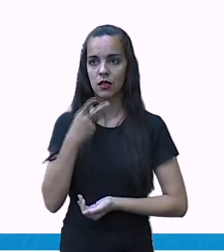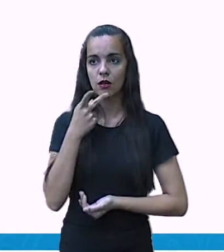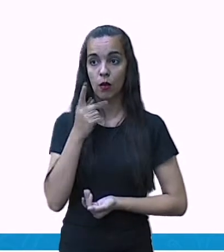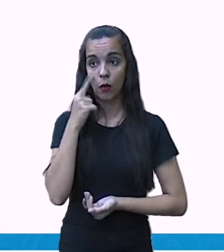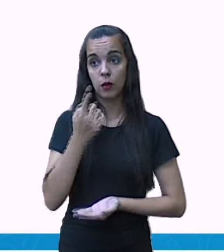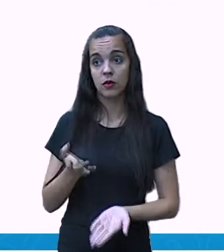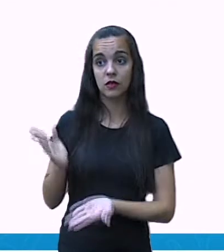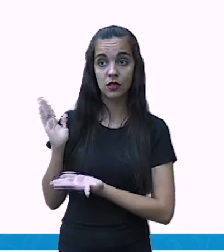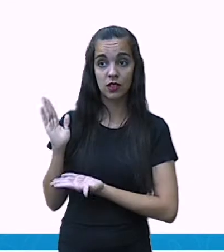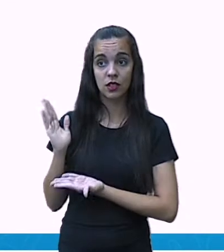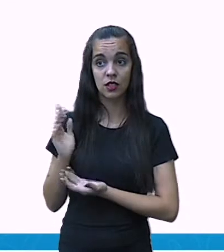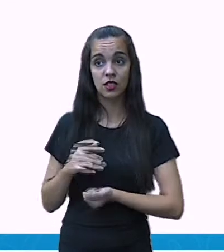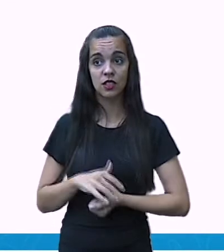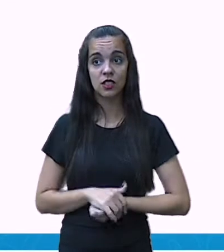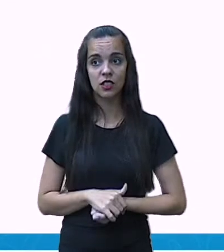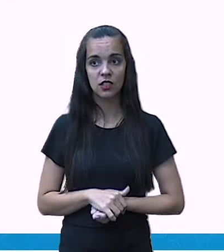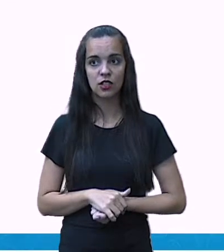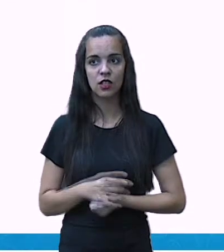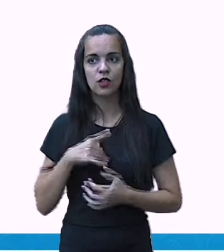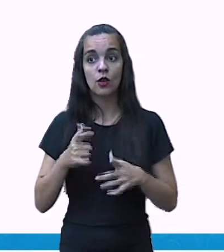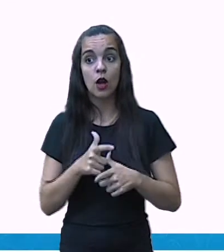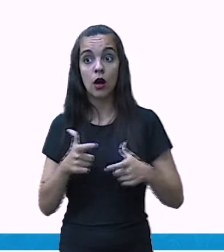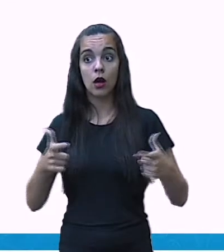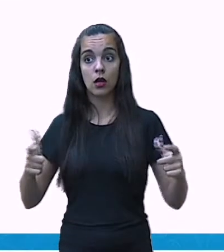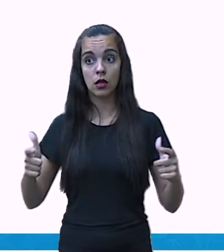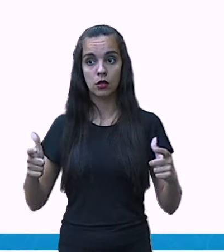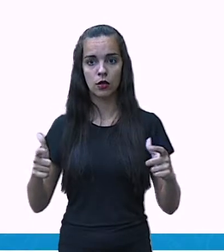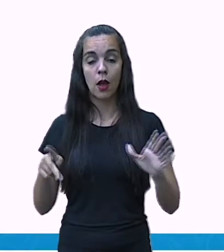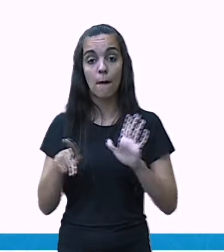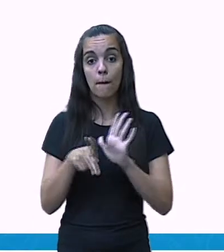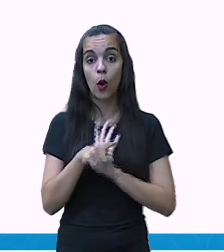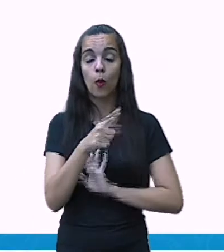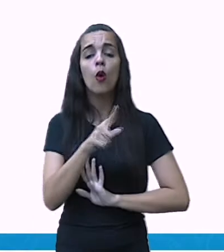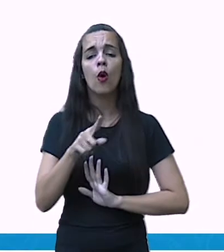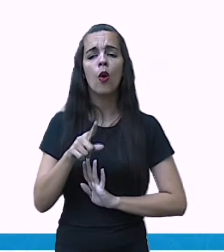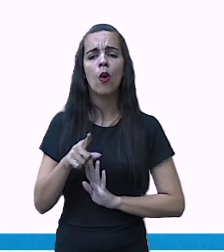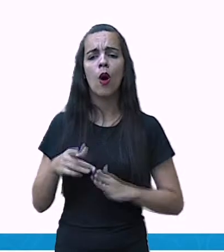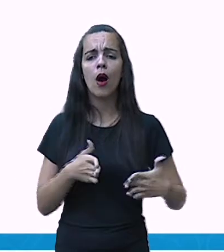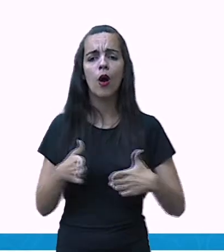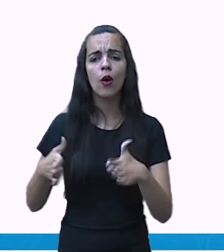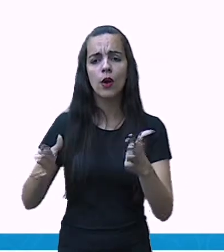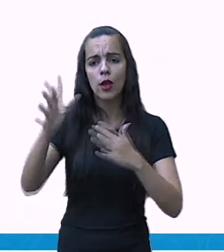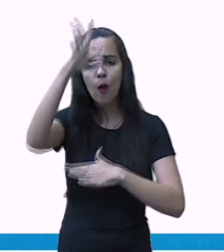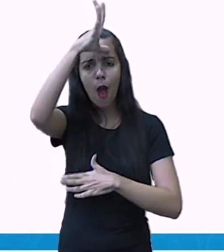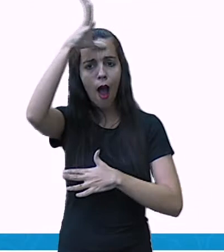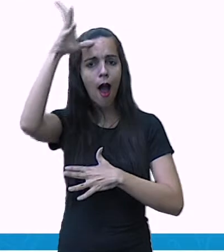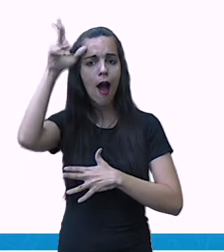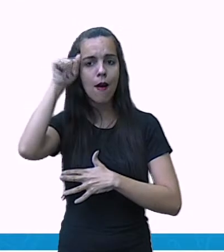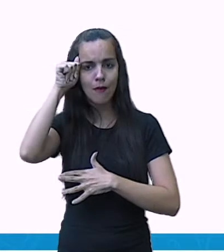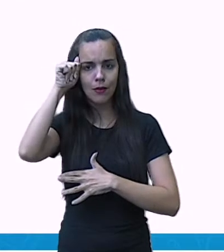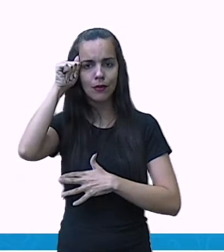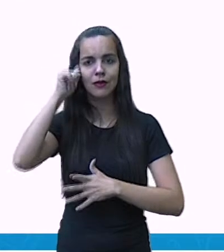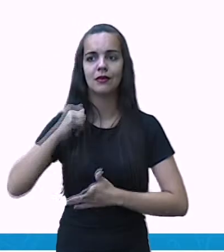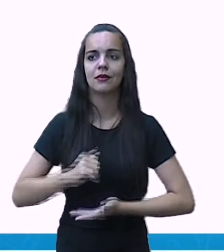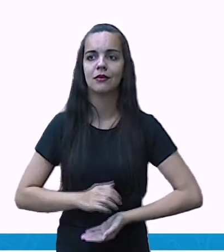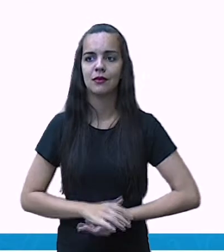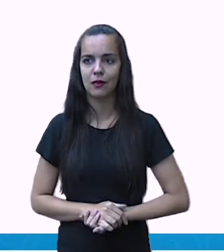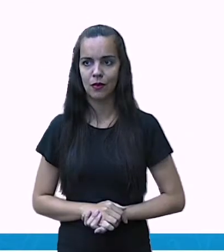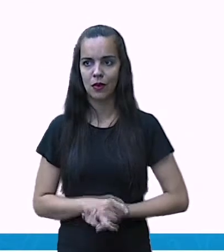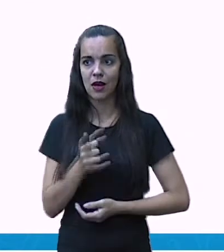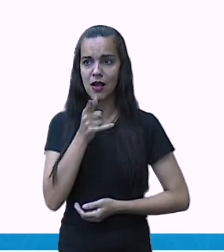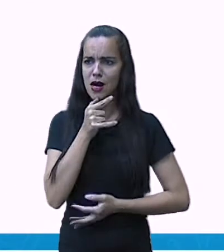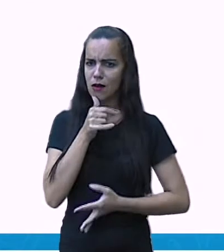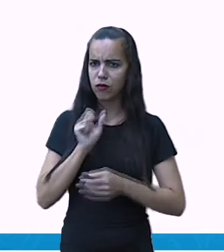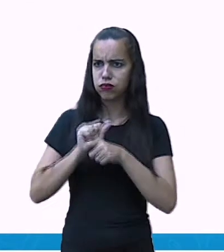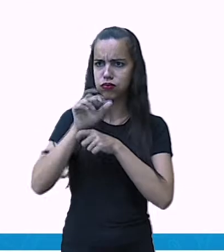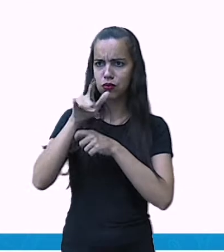Doce, não. Eu estou falando aqui do nosso grande rio Amazonas. Eliane, um filete desse de